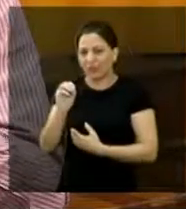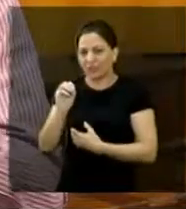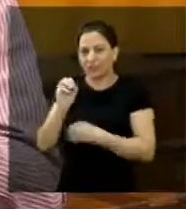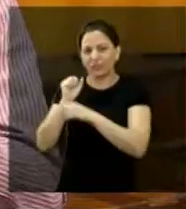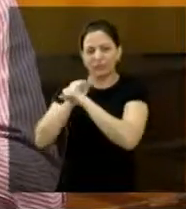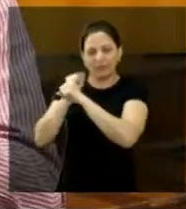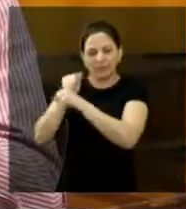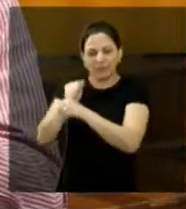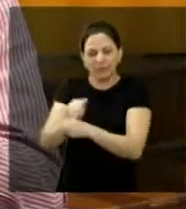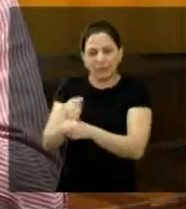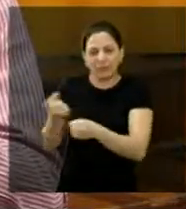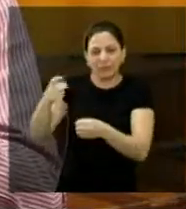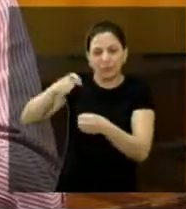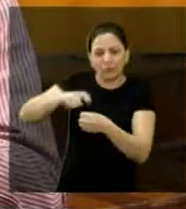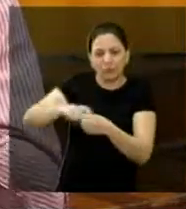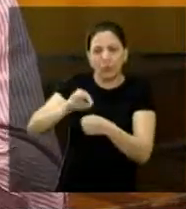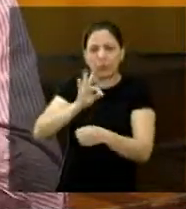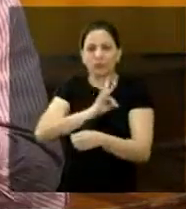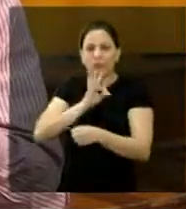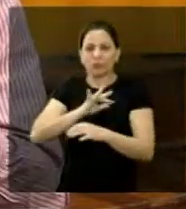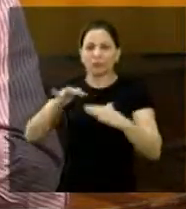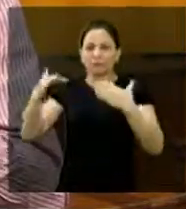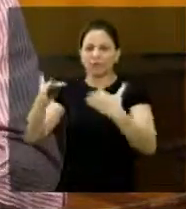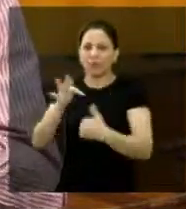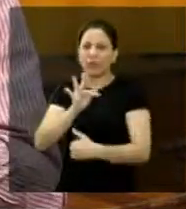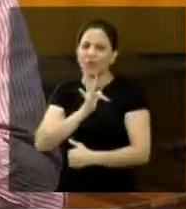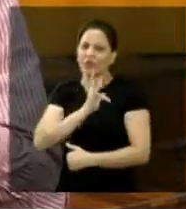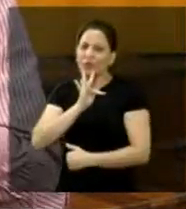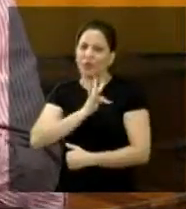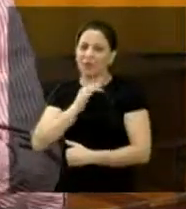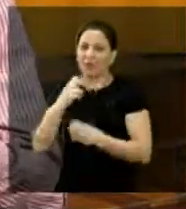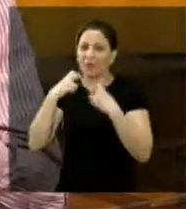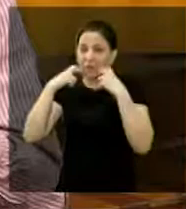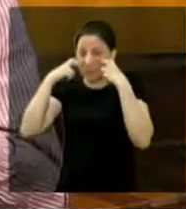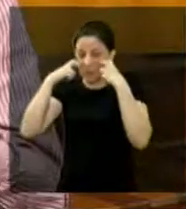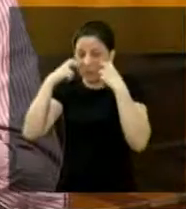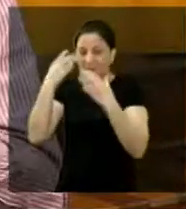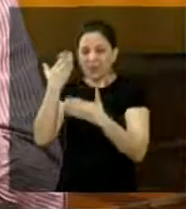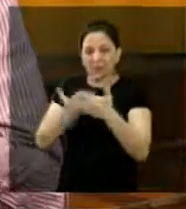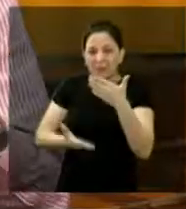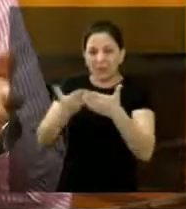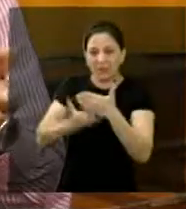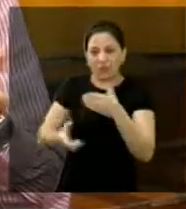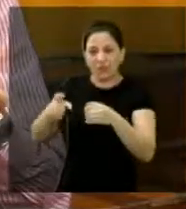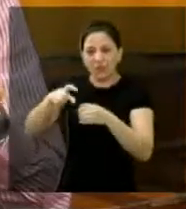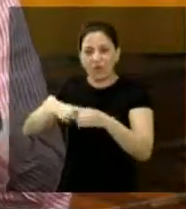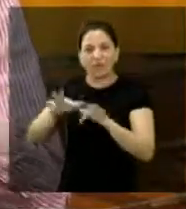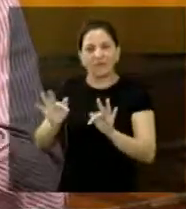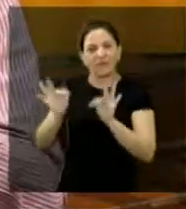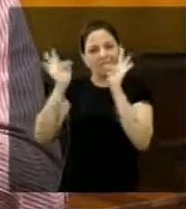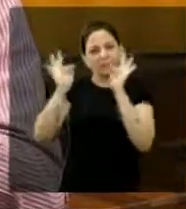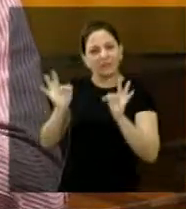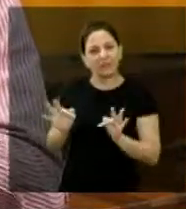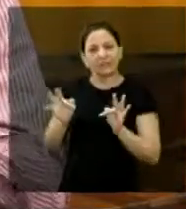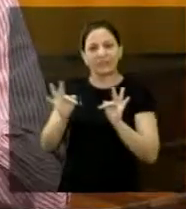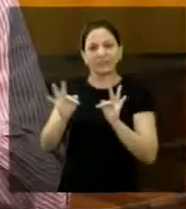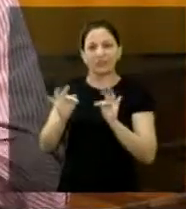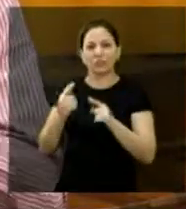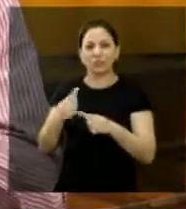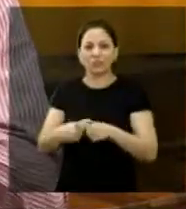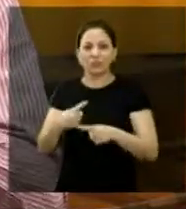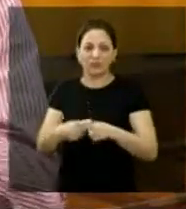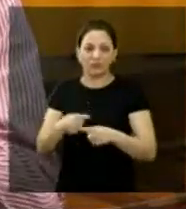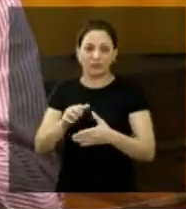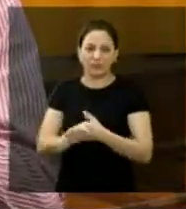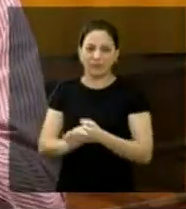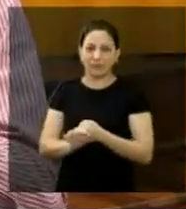a Ferroviária tinha voltado, que havia acabado a vergonha, naquela vergonha de 19 anos que a gente sentia de ser um time rebaixado. Porque você